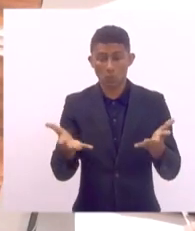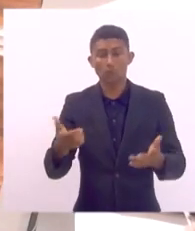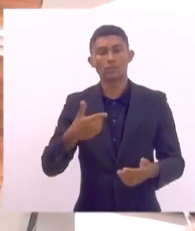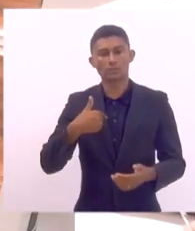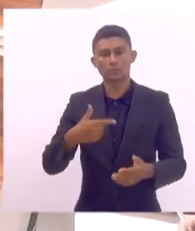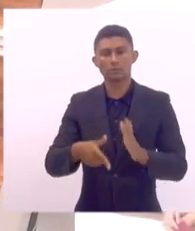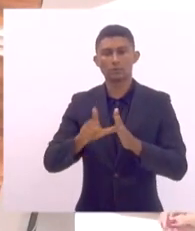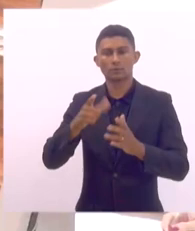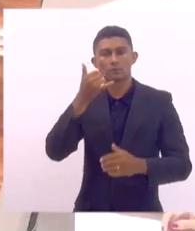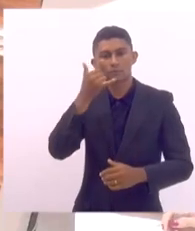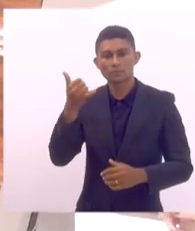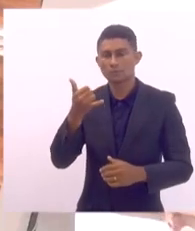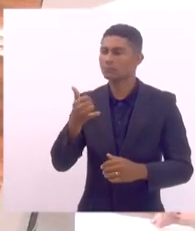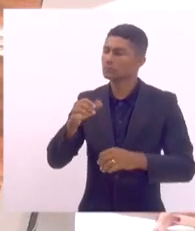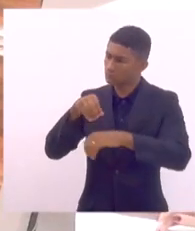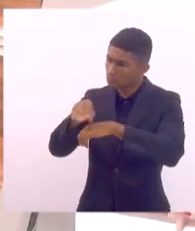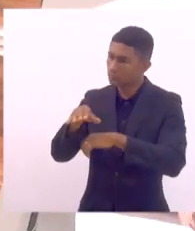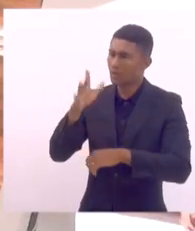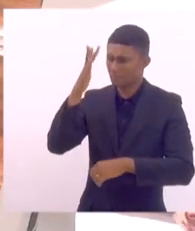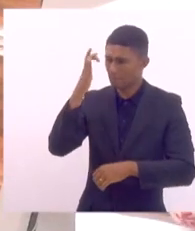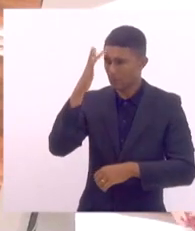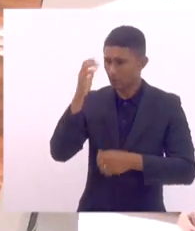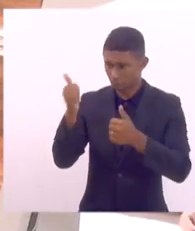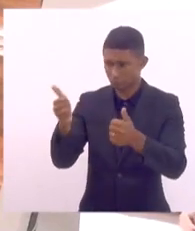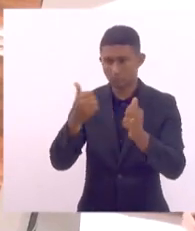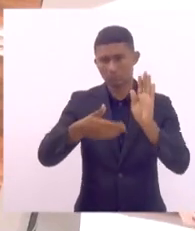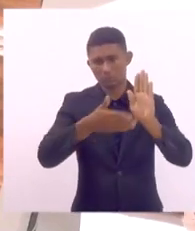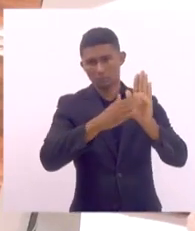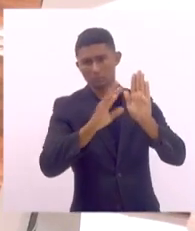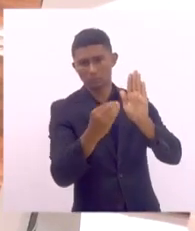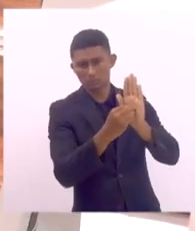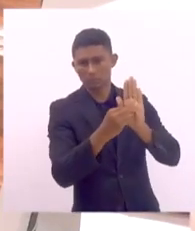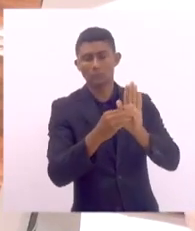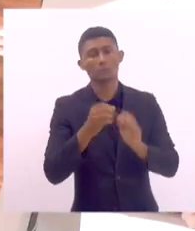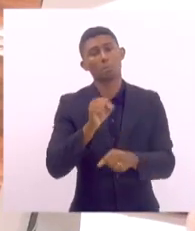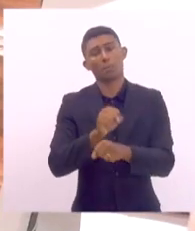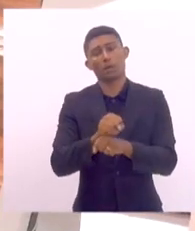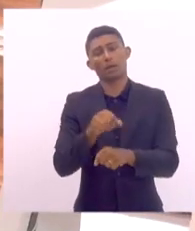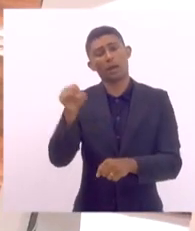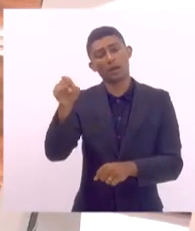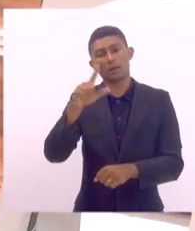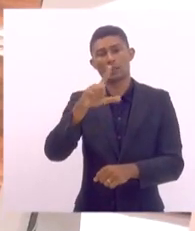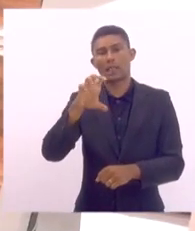gente colocar isso para amanhã também. Tá. Que aí a gente espera a Léo e conversa, pode ser, deputado Schmidt?